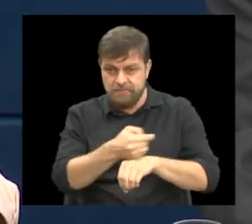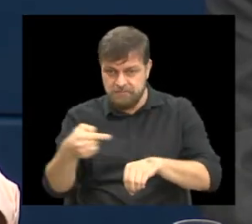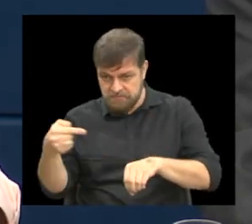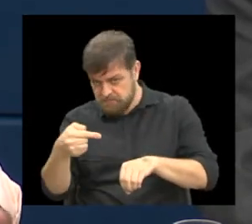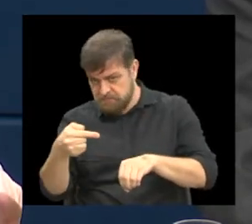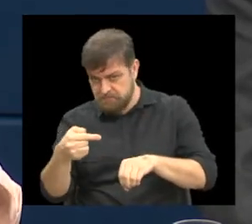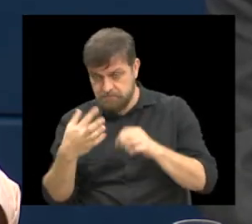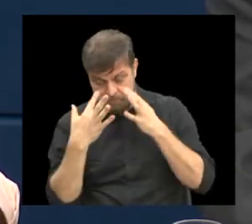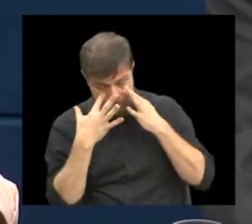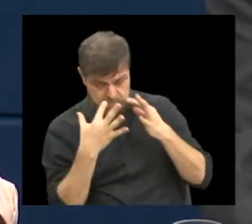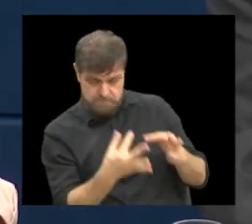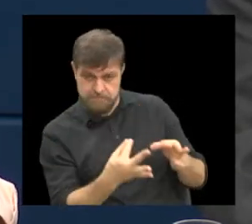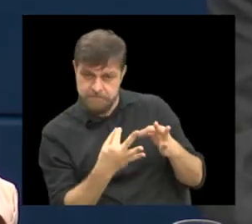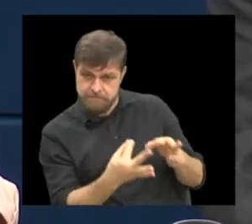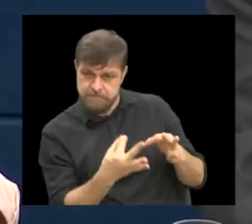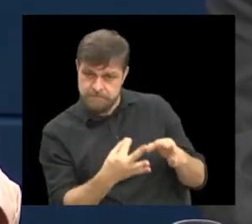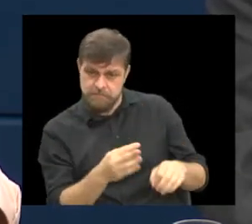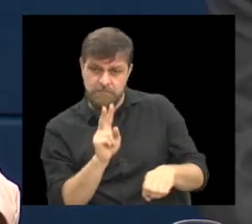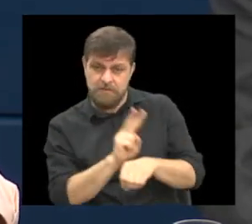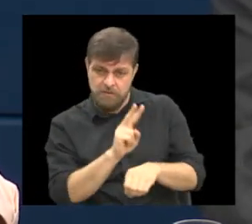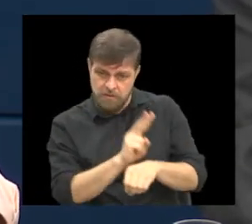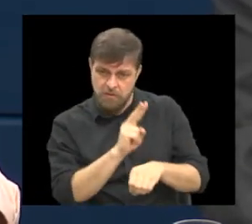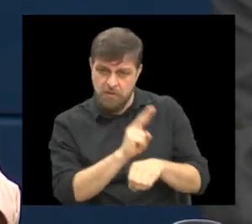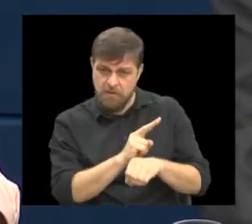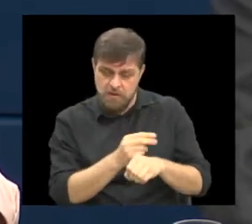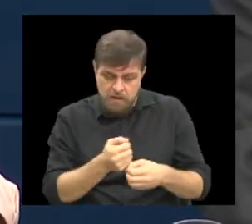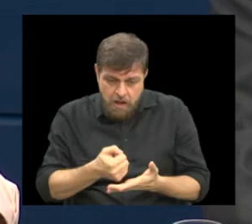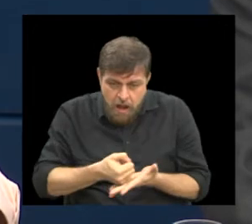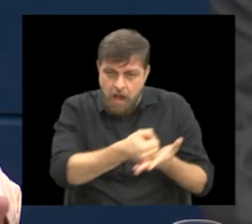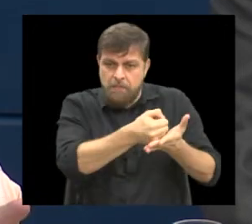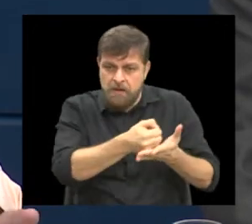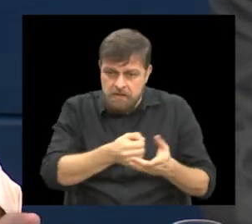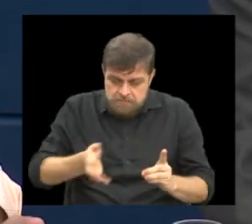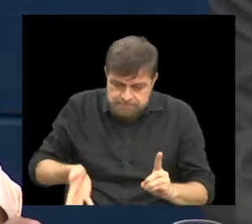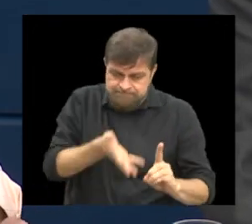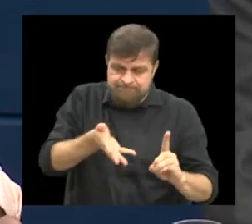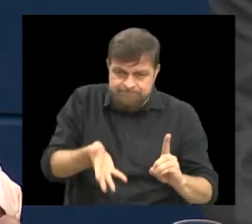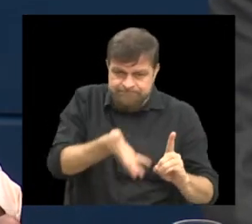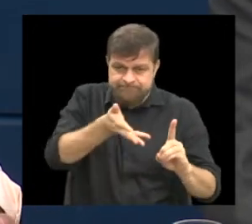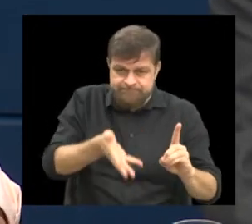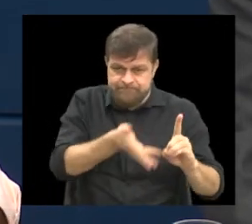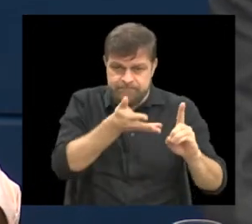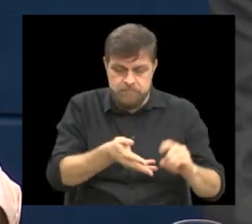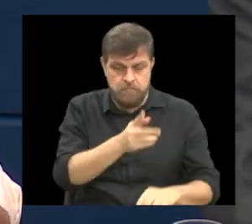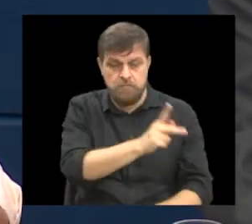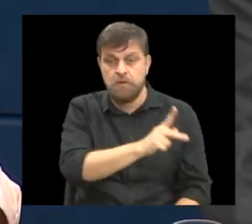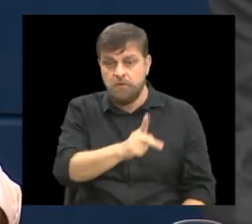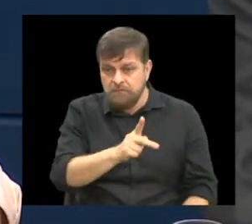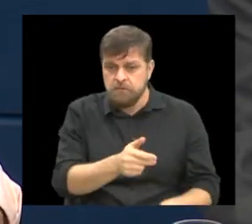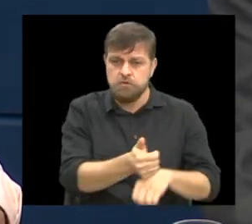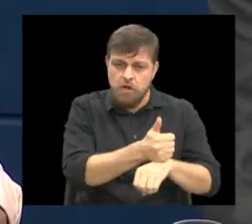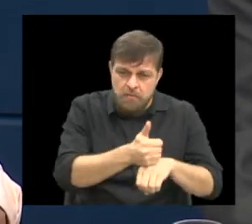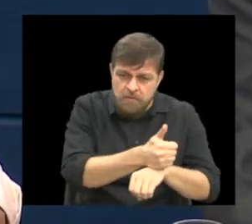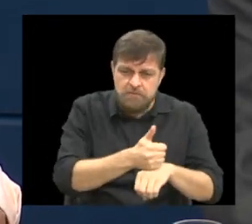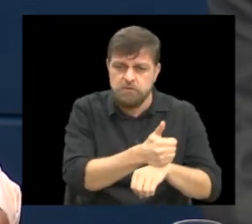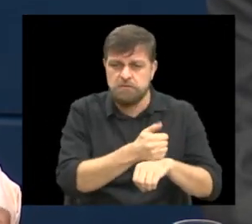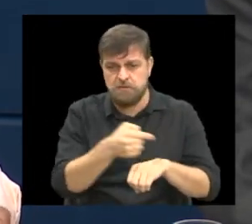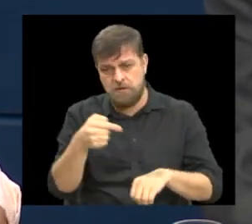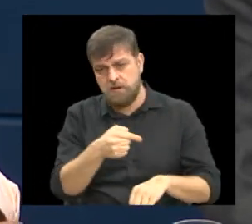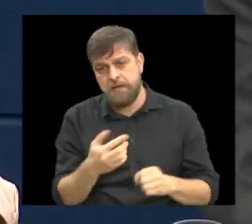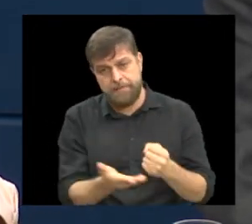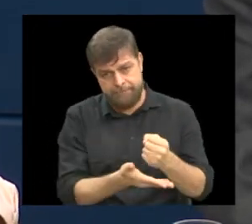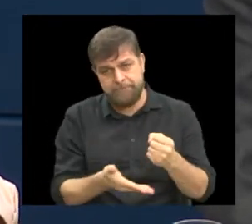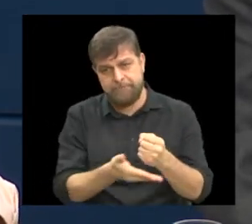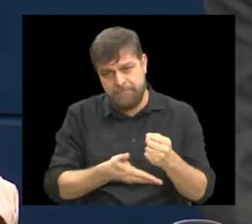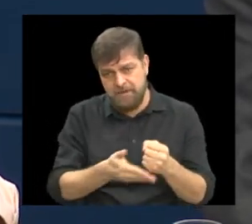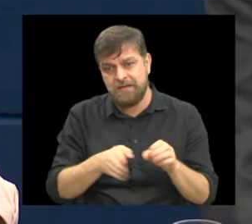estarem olhando para os profissionais de vocês também, tá dando respaldo, reforço para os profissionais, porque é fundamental isso, né?